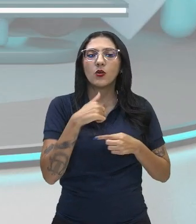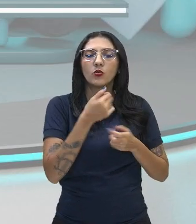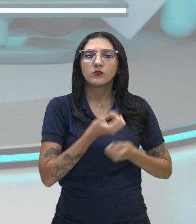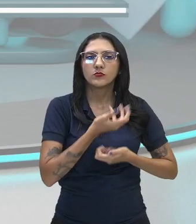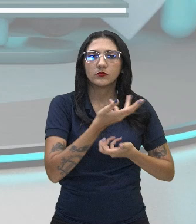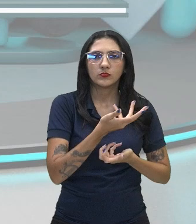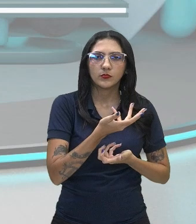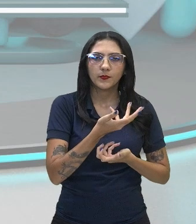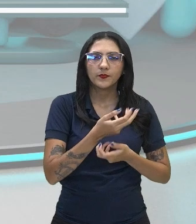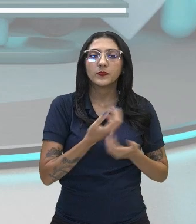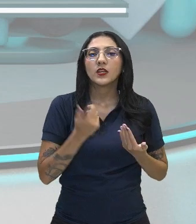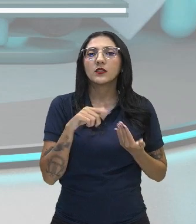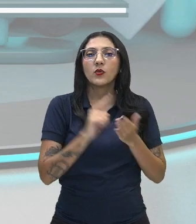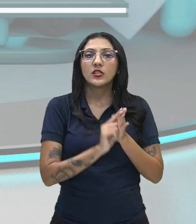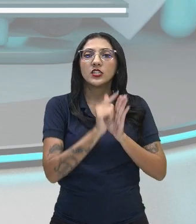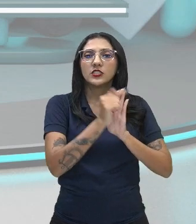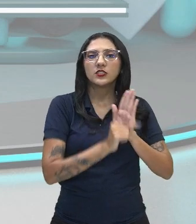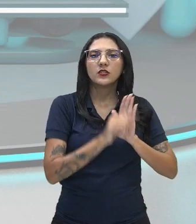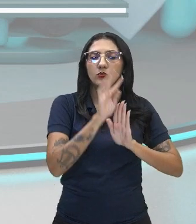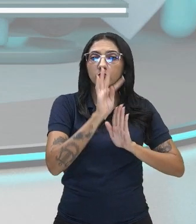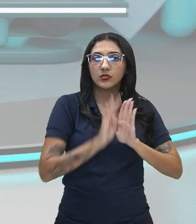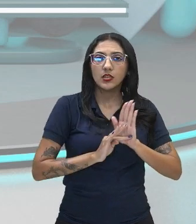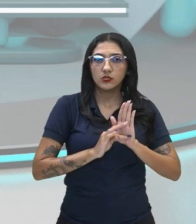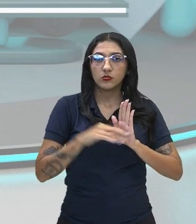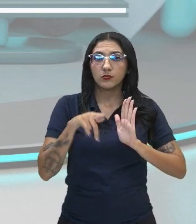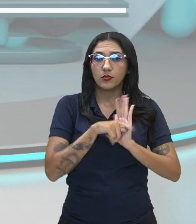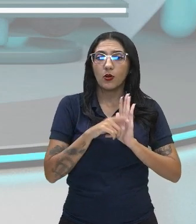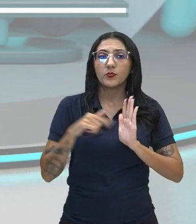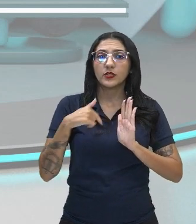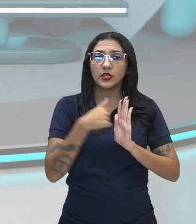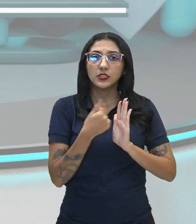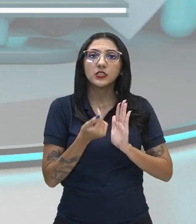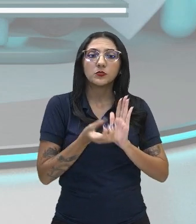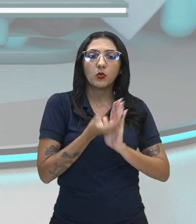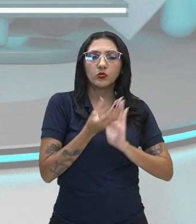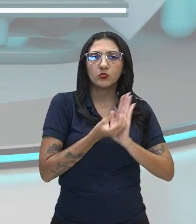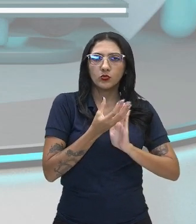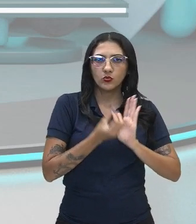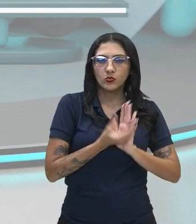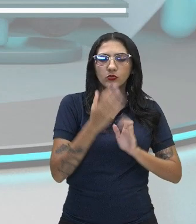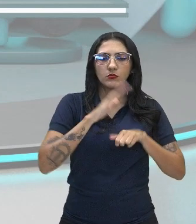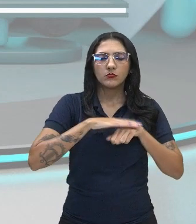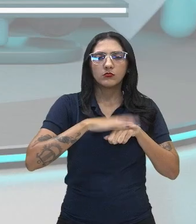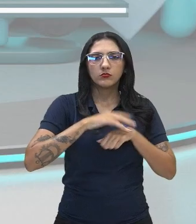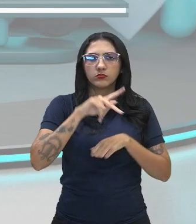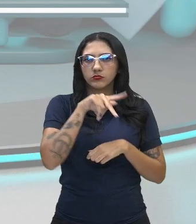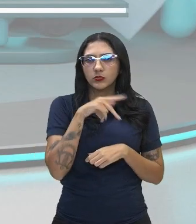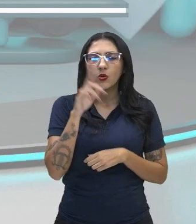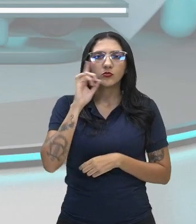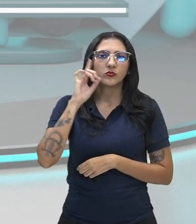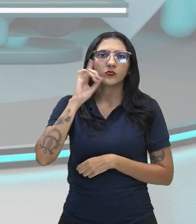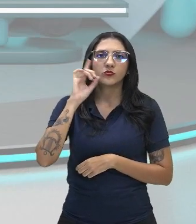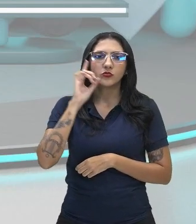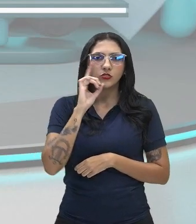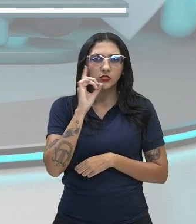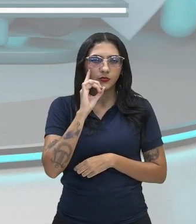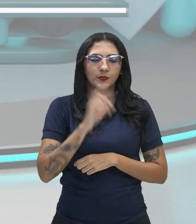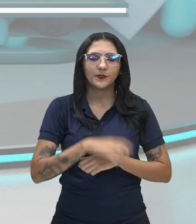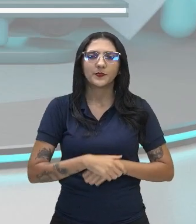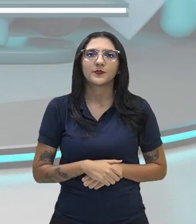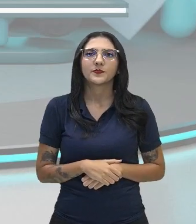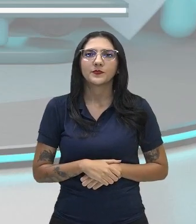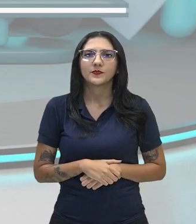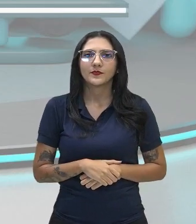se refere aos textos que nós lemos e que nós produzimos no dia a dia na nossa vida